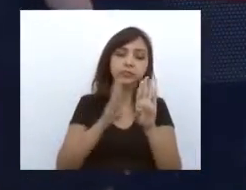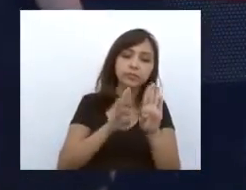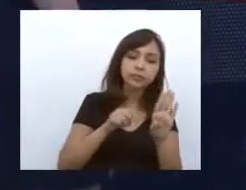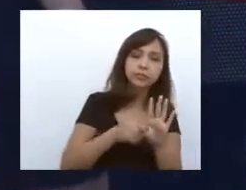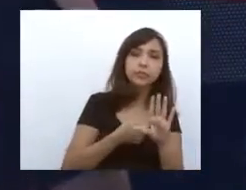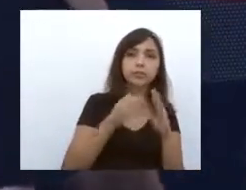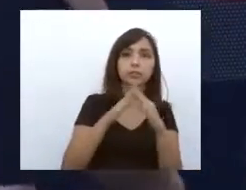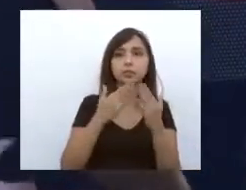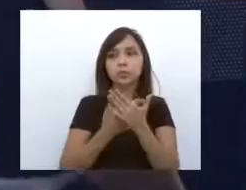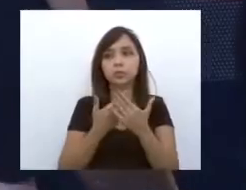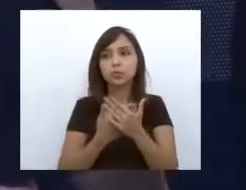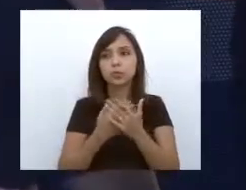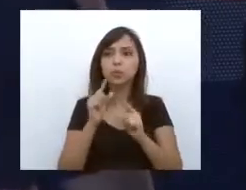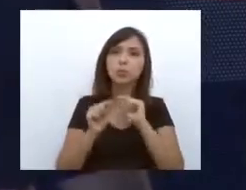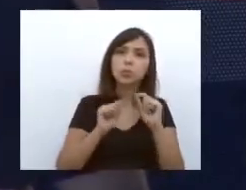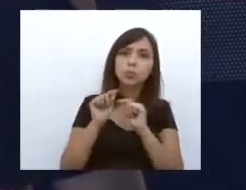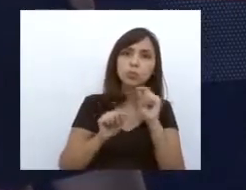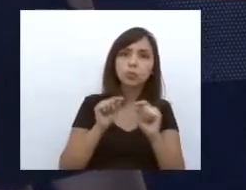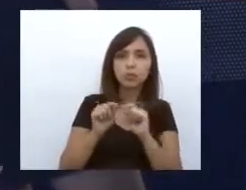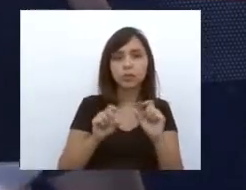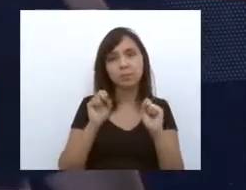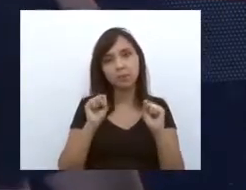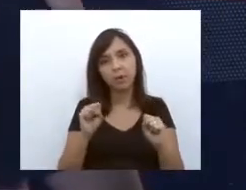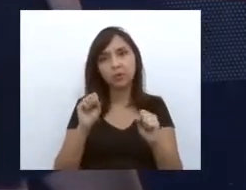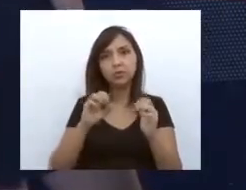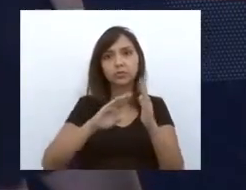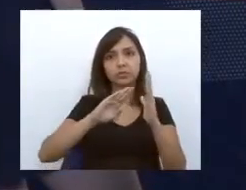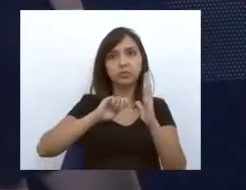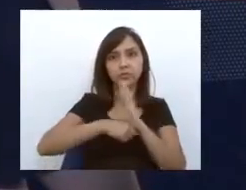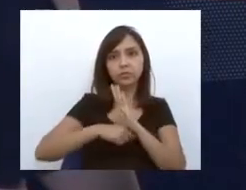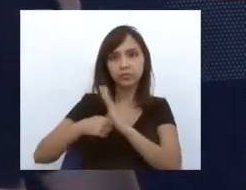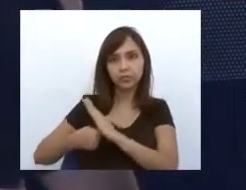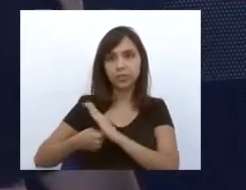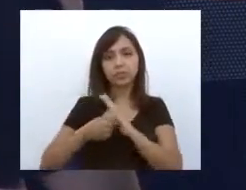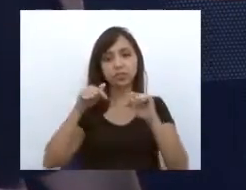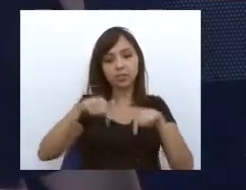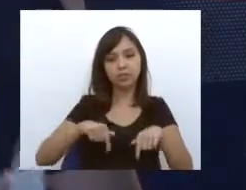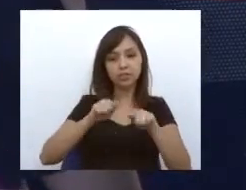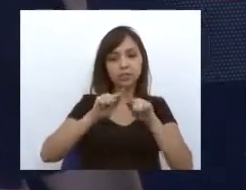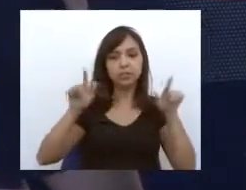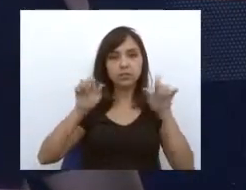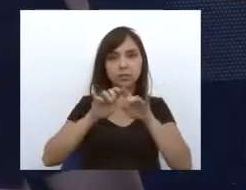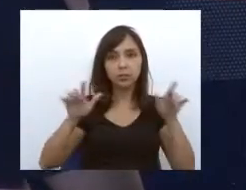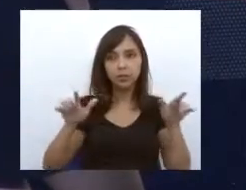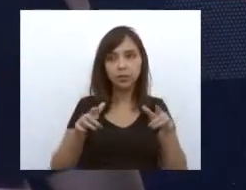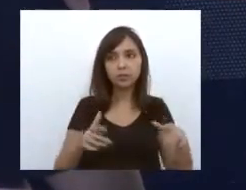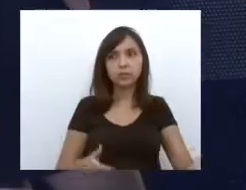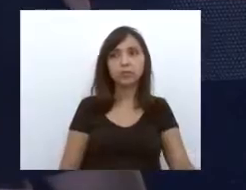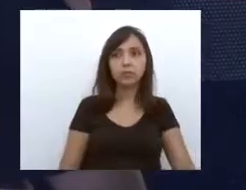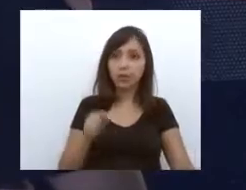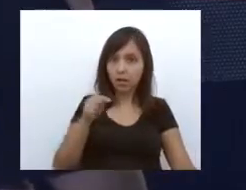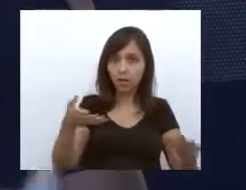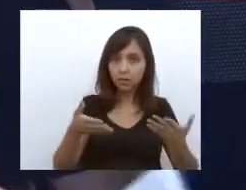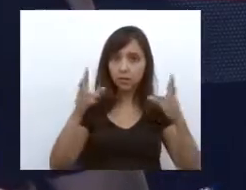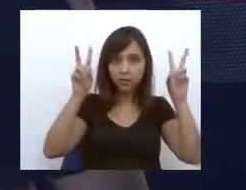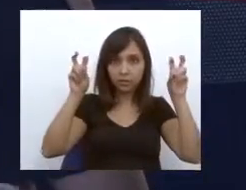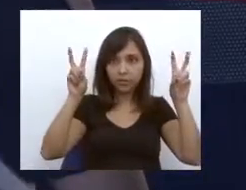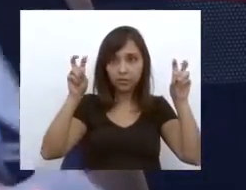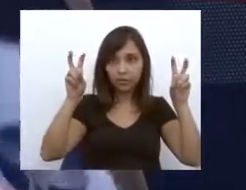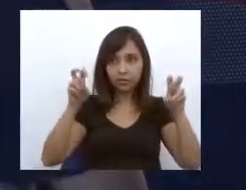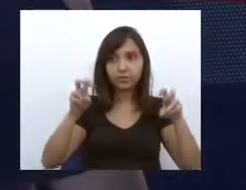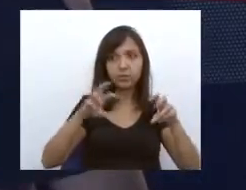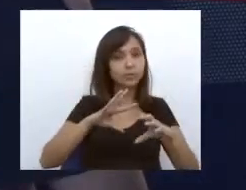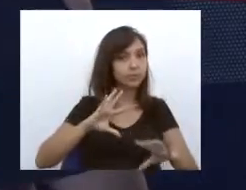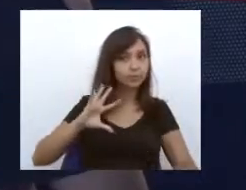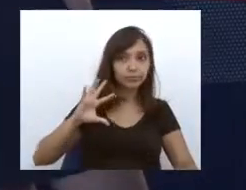reestruturação, quais são as possibilidades aí de fechamento de escolas aqui na cidade de Guarulhos. Então esse é o assunto aqui que está tomando